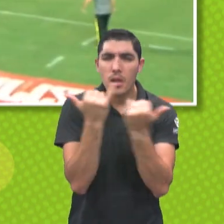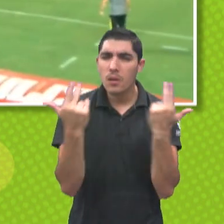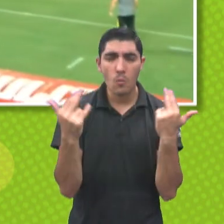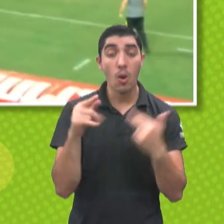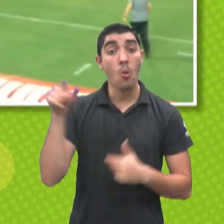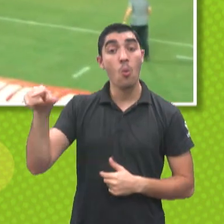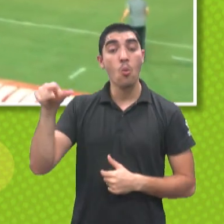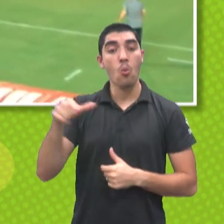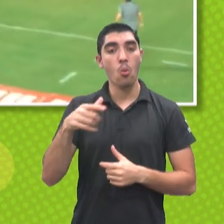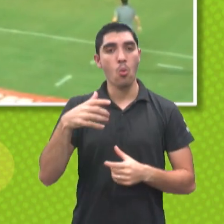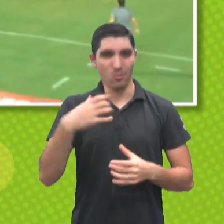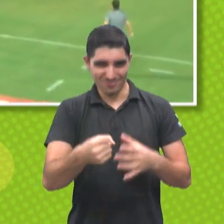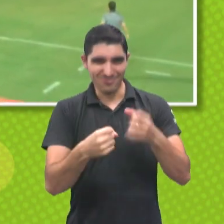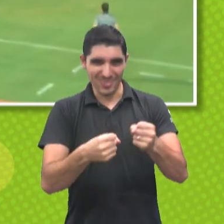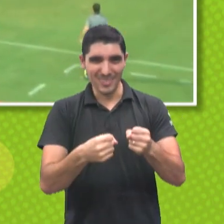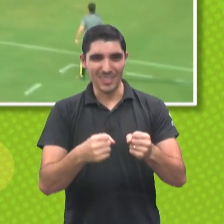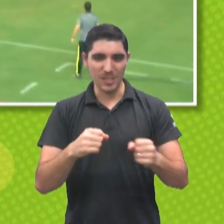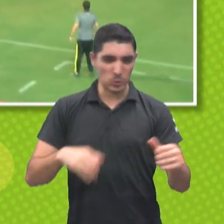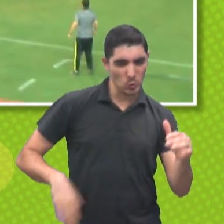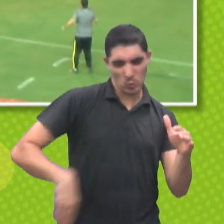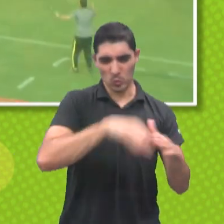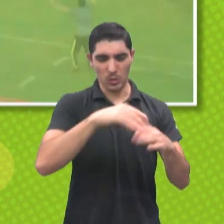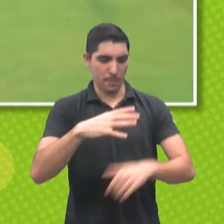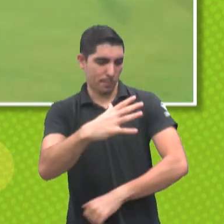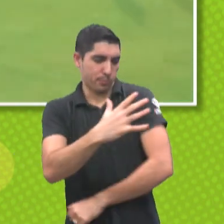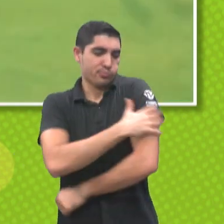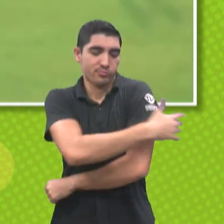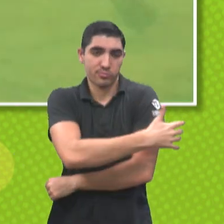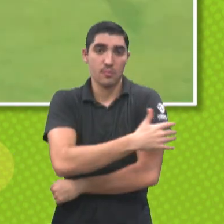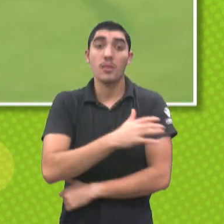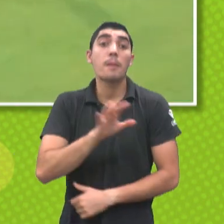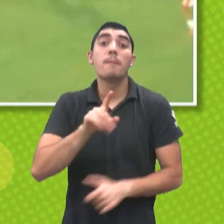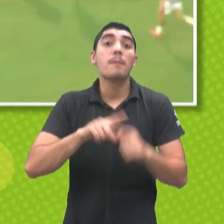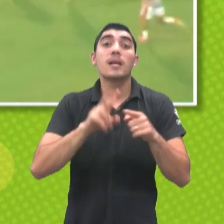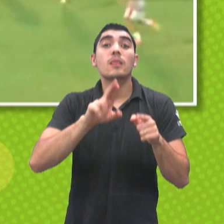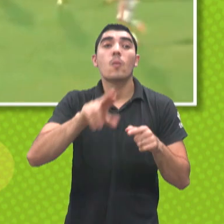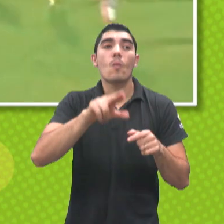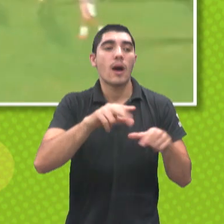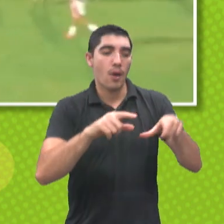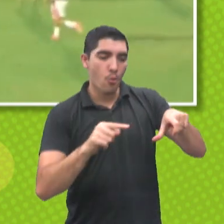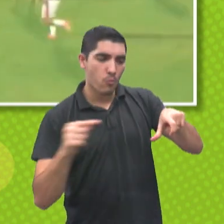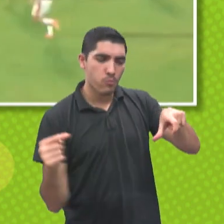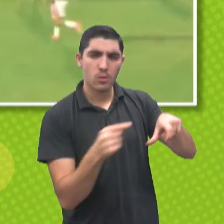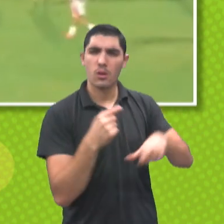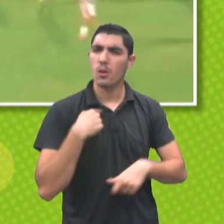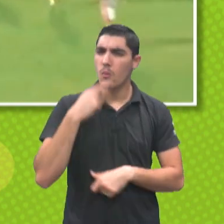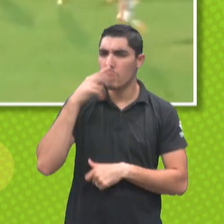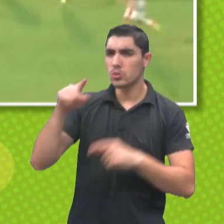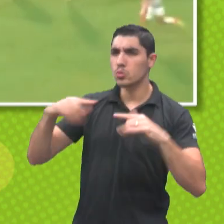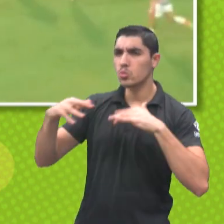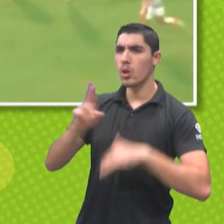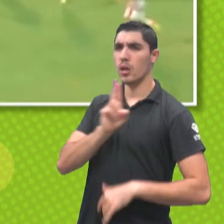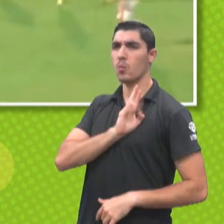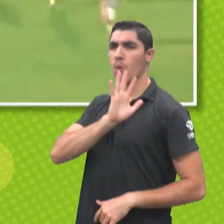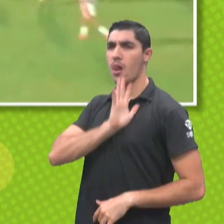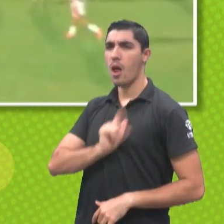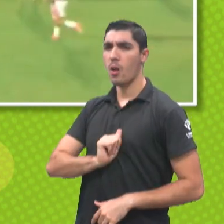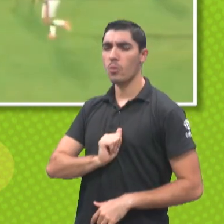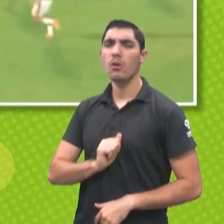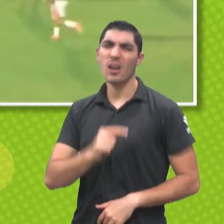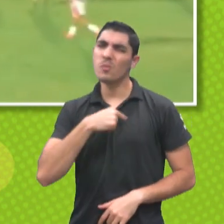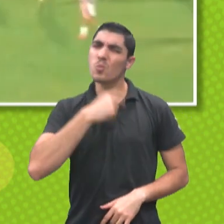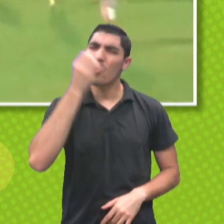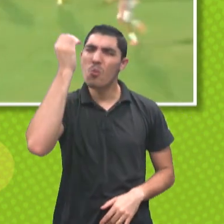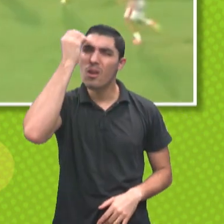tirar e aí bate no outro zagueiro, só que foi isso. A bola nem estava em direção ao gol, ela estava indo contrário. Claro, né? Foi contra o Rio Claro? Eu não me lembro o jogo,